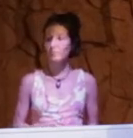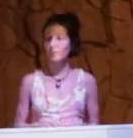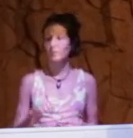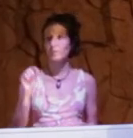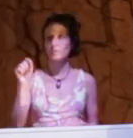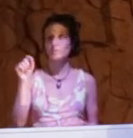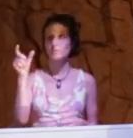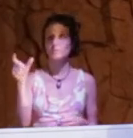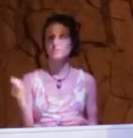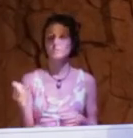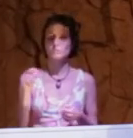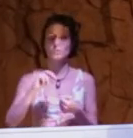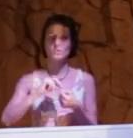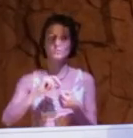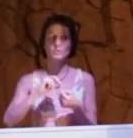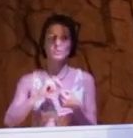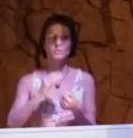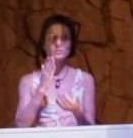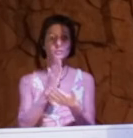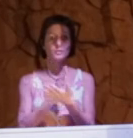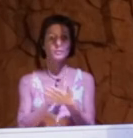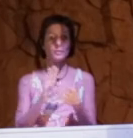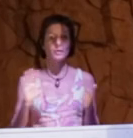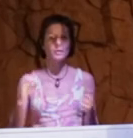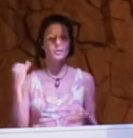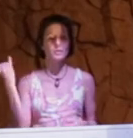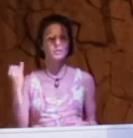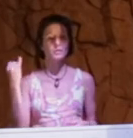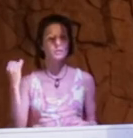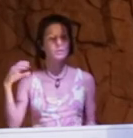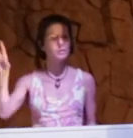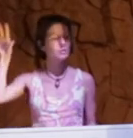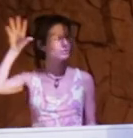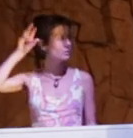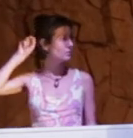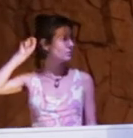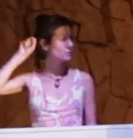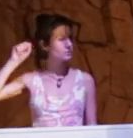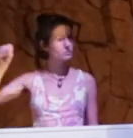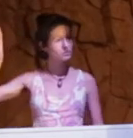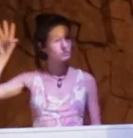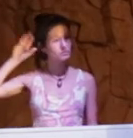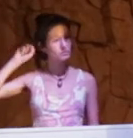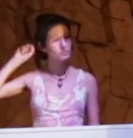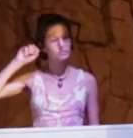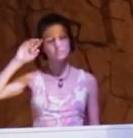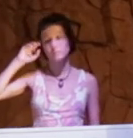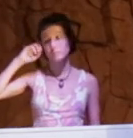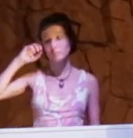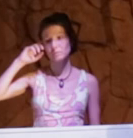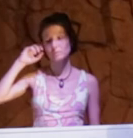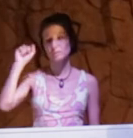faz, é importante que ele pare, escute, né, como foi colocado aqui pelos nossos amigos indígenas, escute